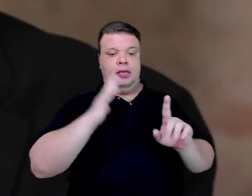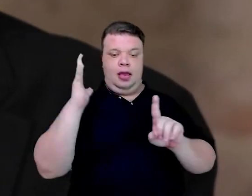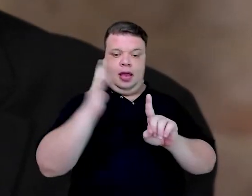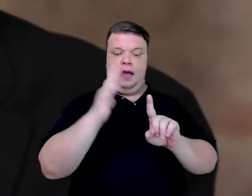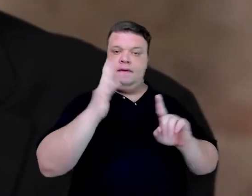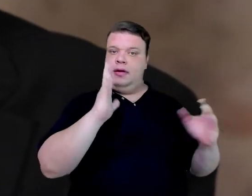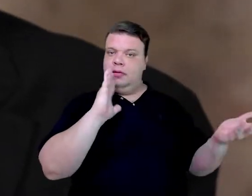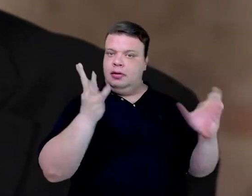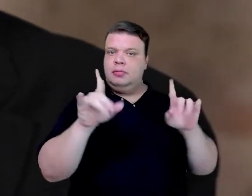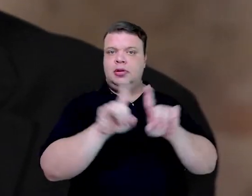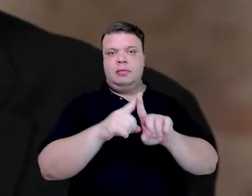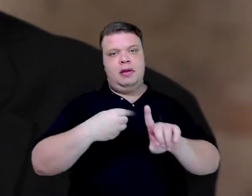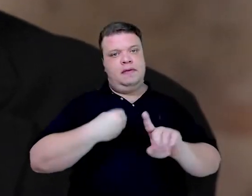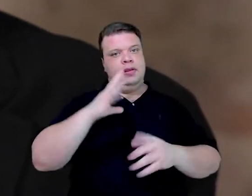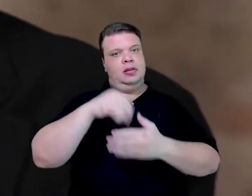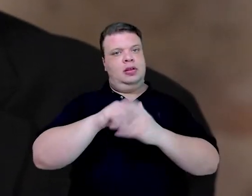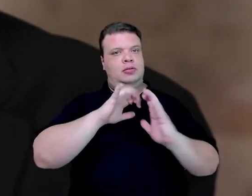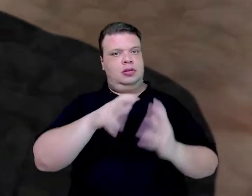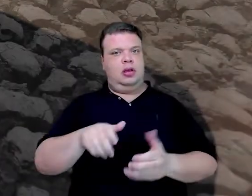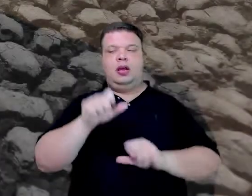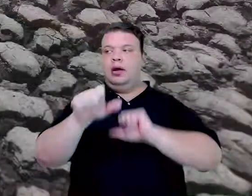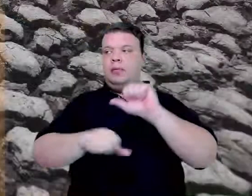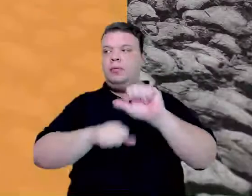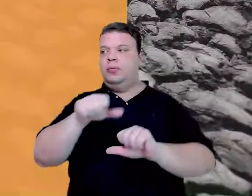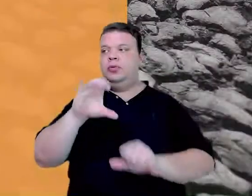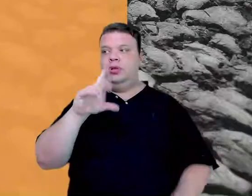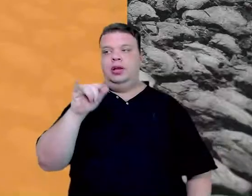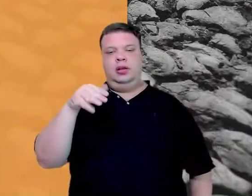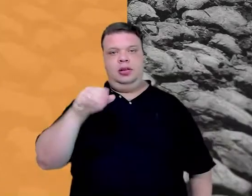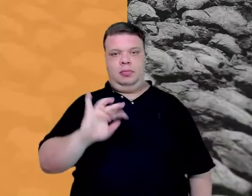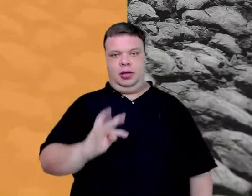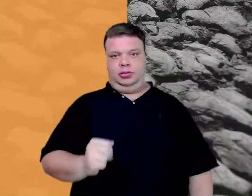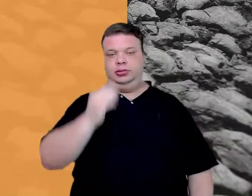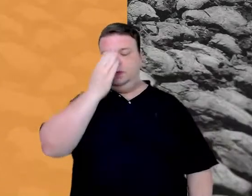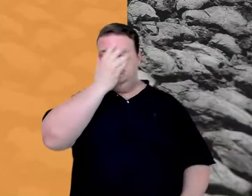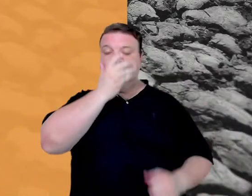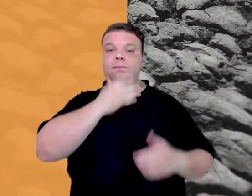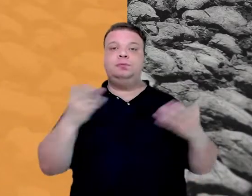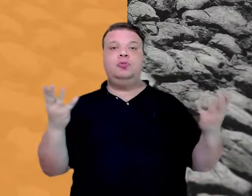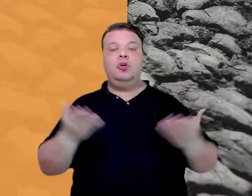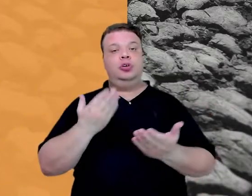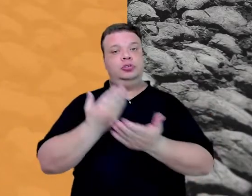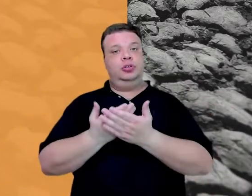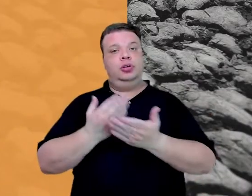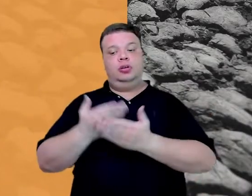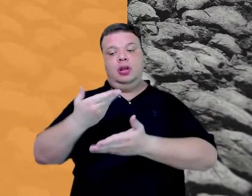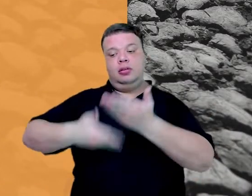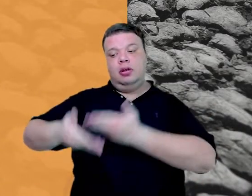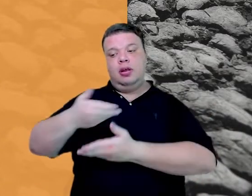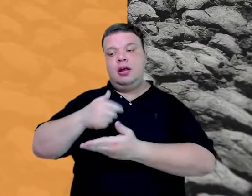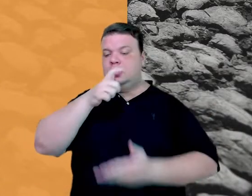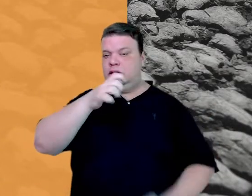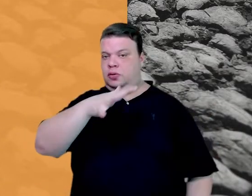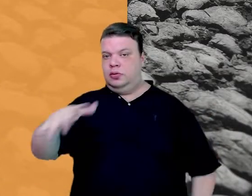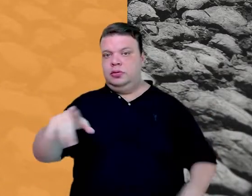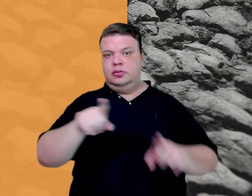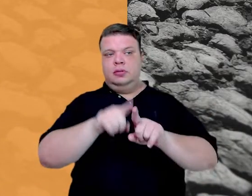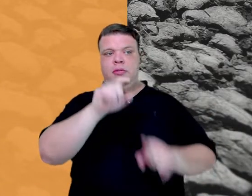compartimentos afetam o clima e a vida na Terra. Mudanças climáticas. Na aula de hoje,